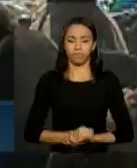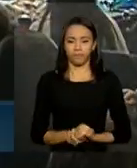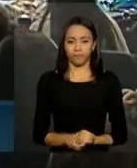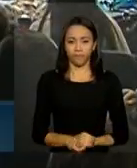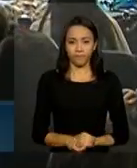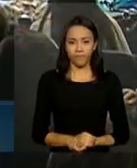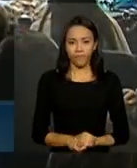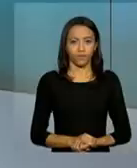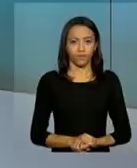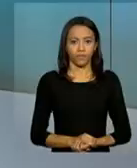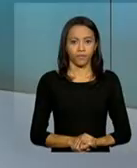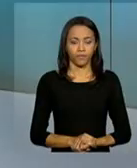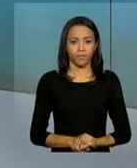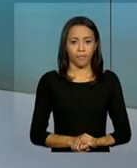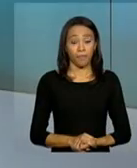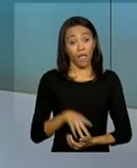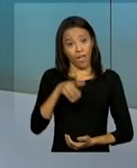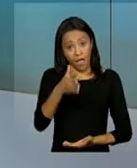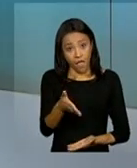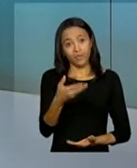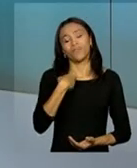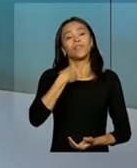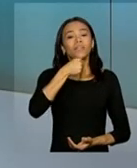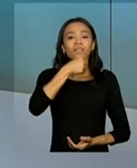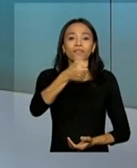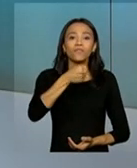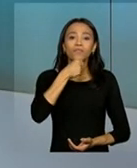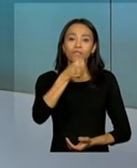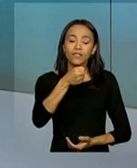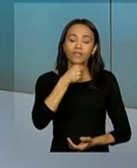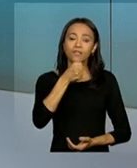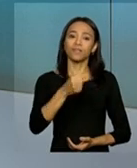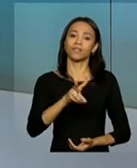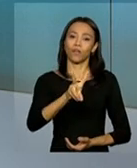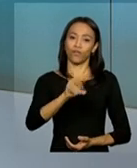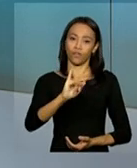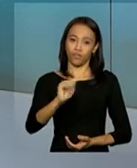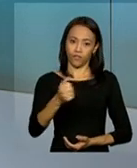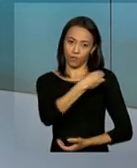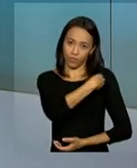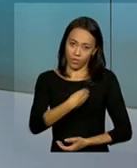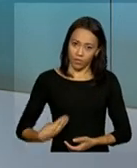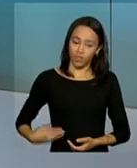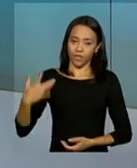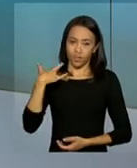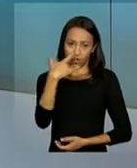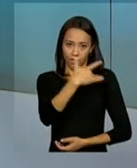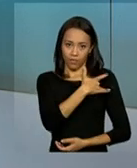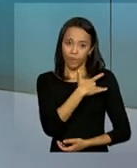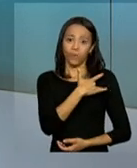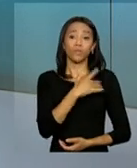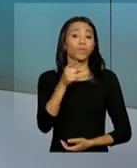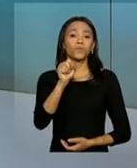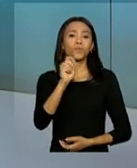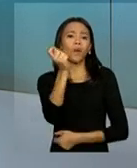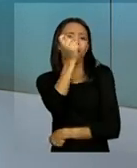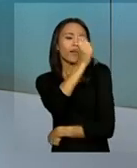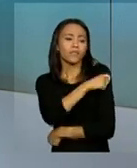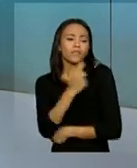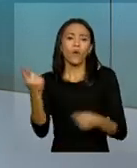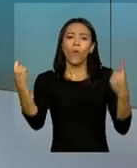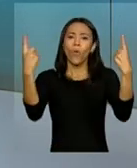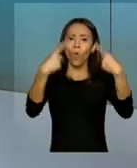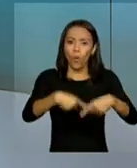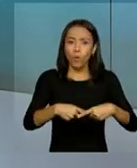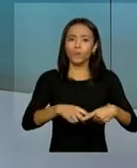muito obrigado a gente Essa foi a entrevista ao vivo do ministro da saúde Alexandre Padilha sobre a vacinação contra o